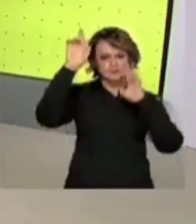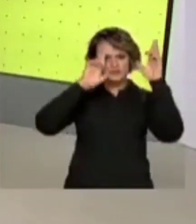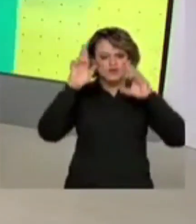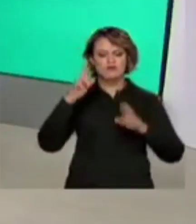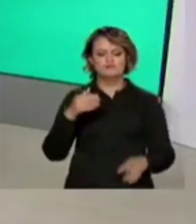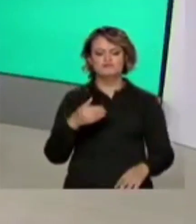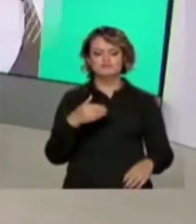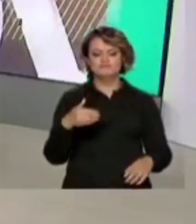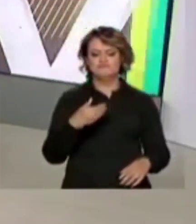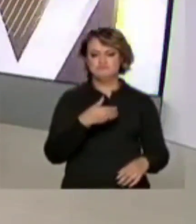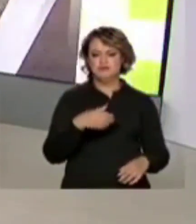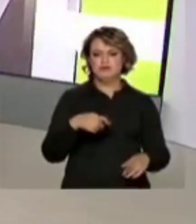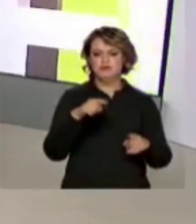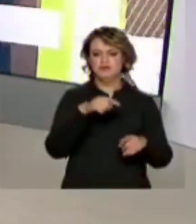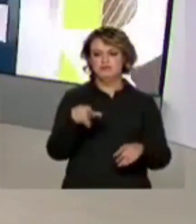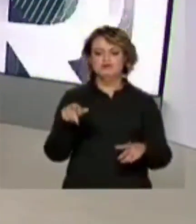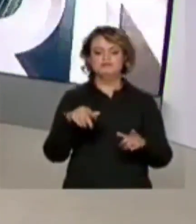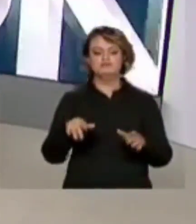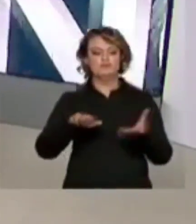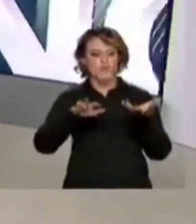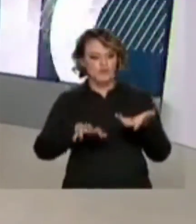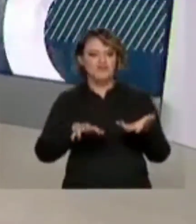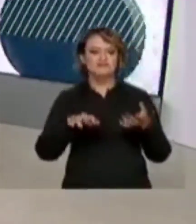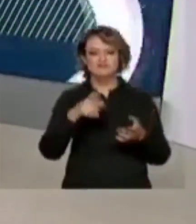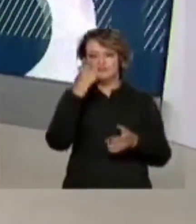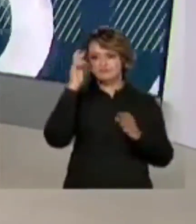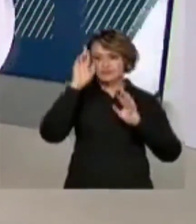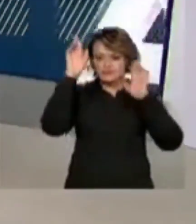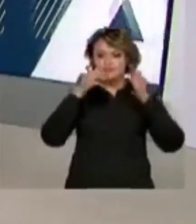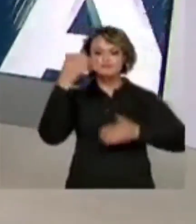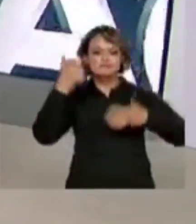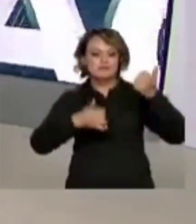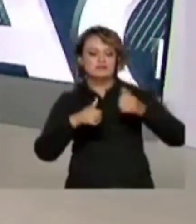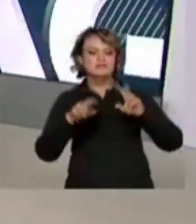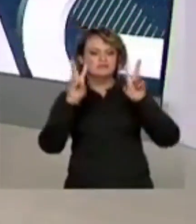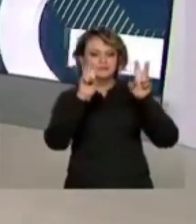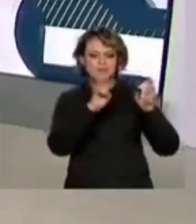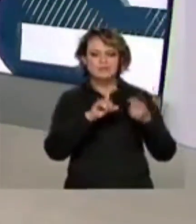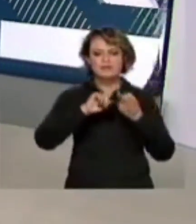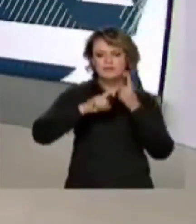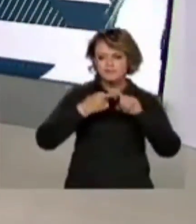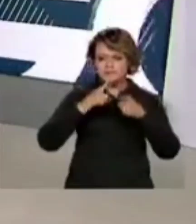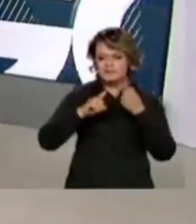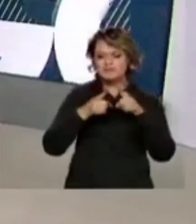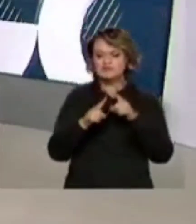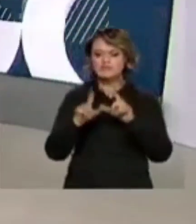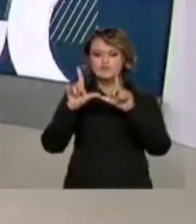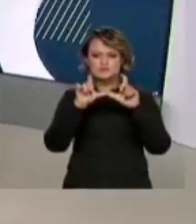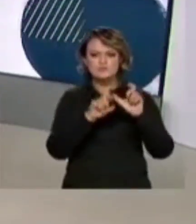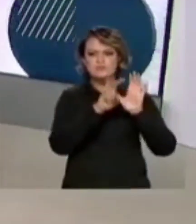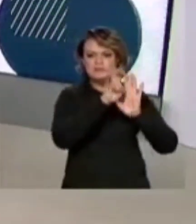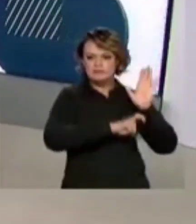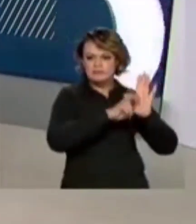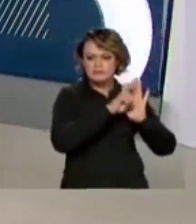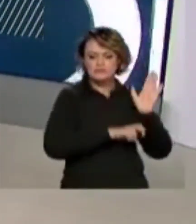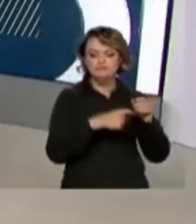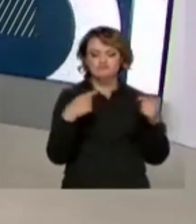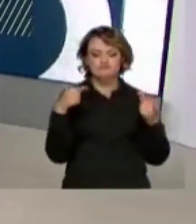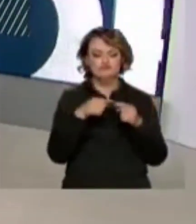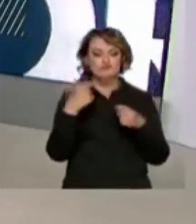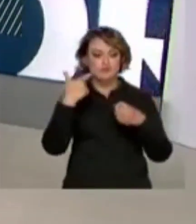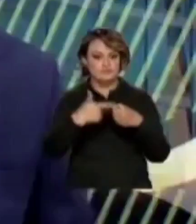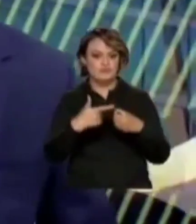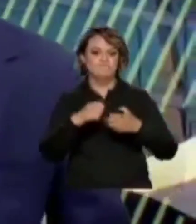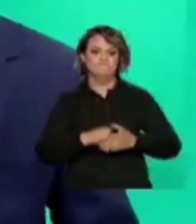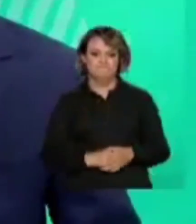governo federal e também do Congresso Nacional, tratando aí de uma negociação para a desoneração tributária dos